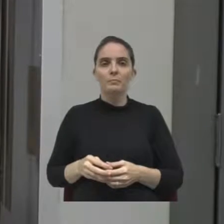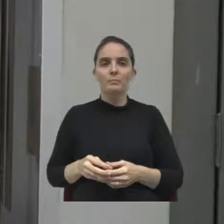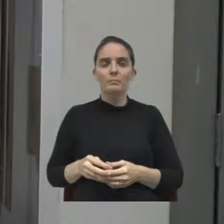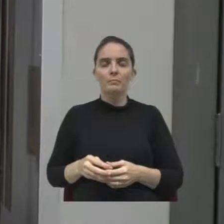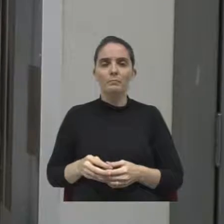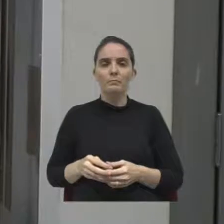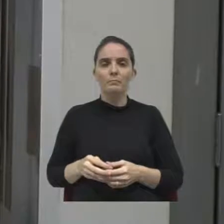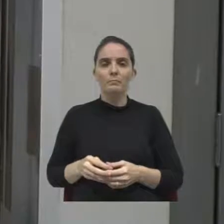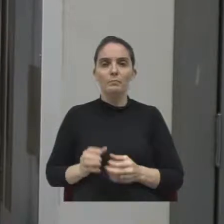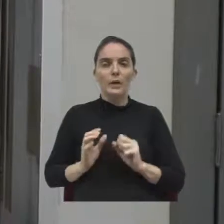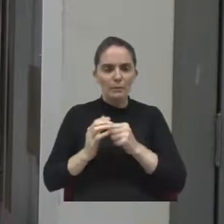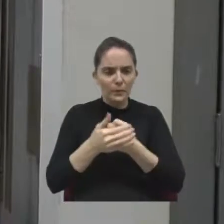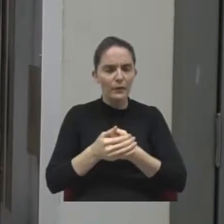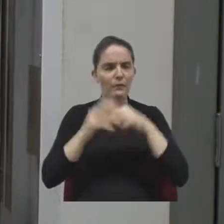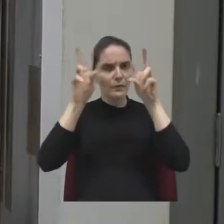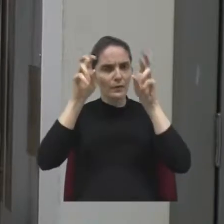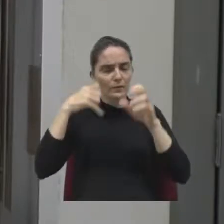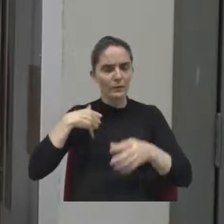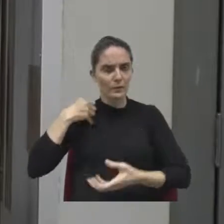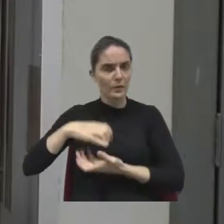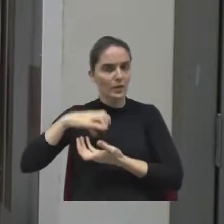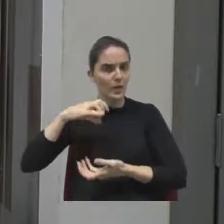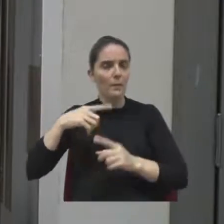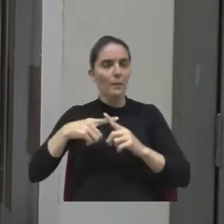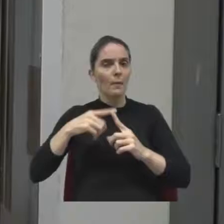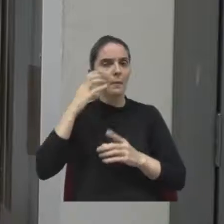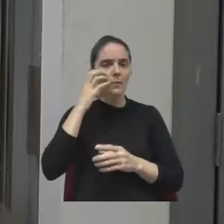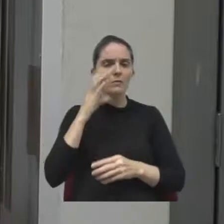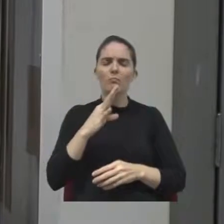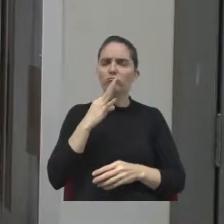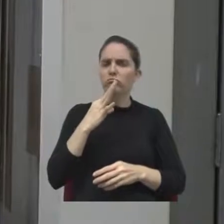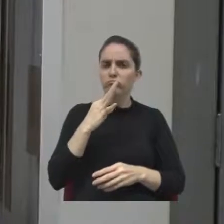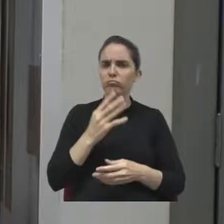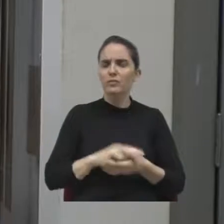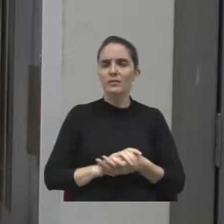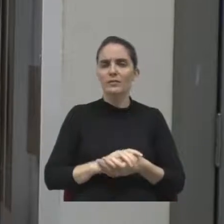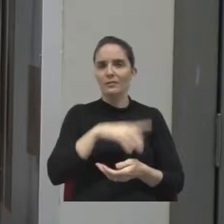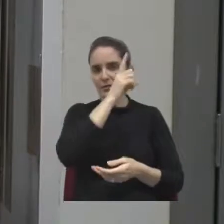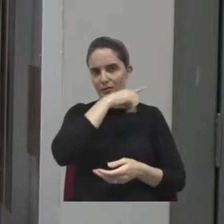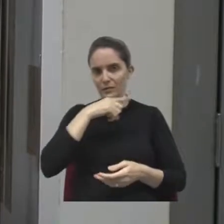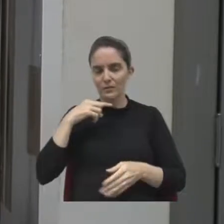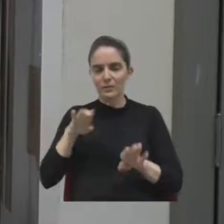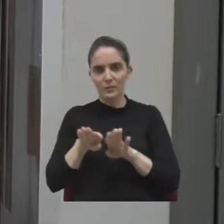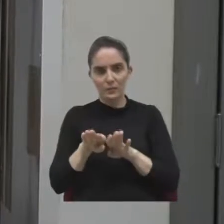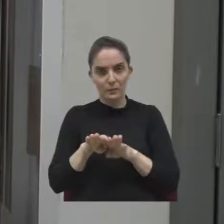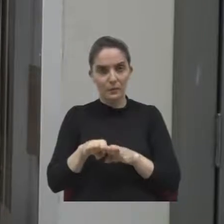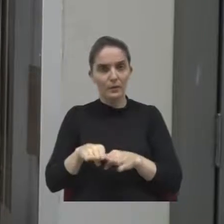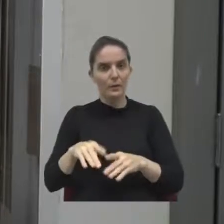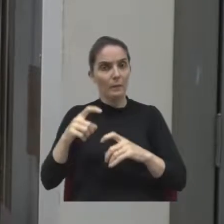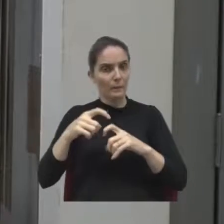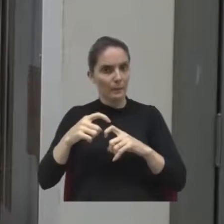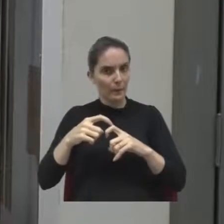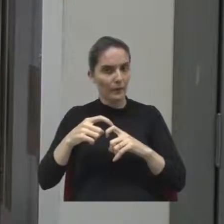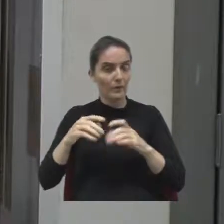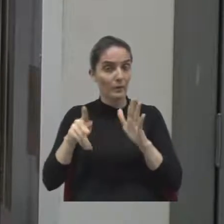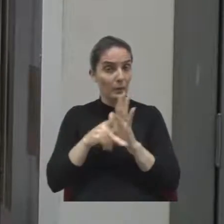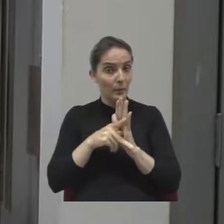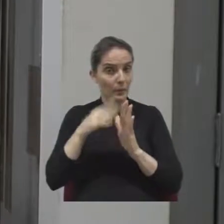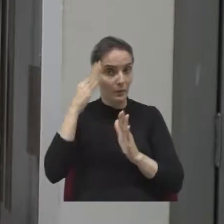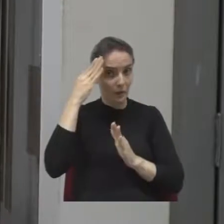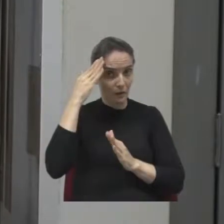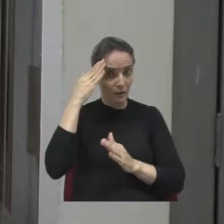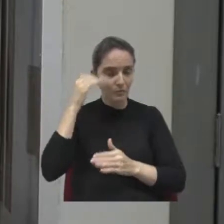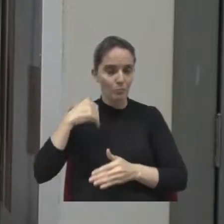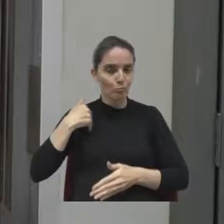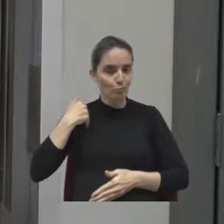conhecimento, buscar mesmo, porque é uma coisa que, também como médica e neurologista, a gente sabe que essa questão da idade, né, a